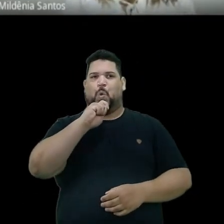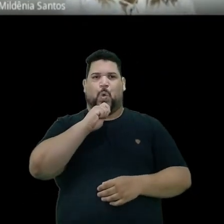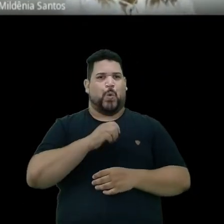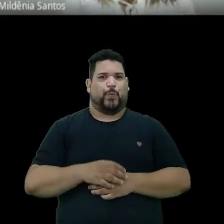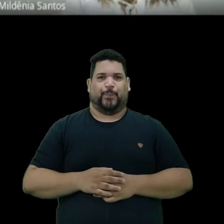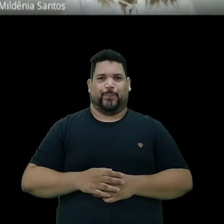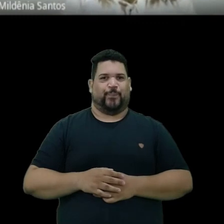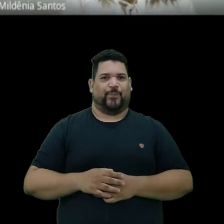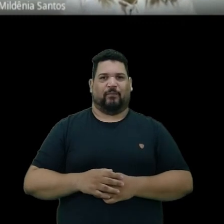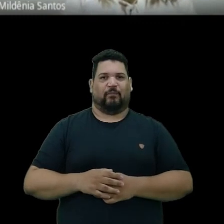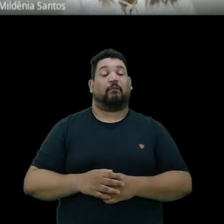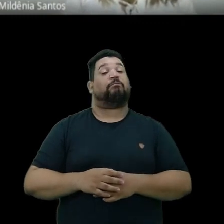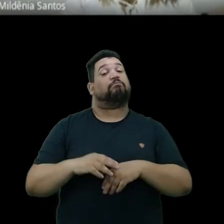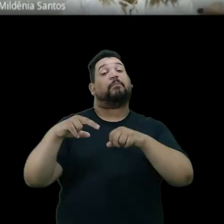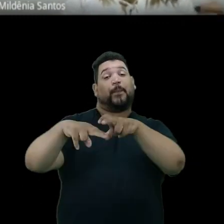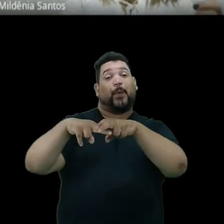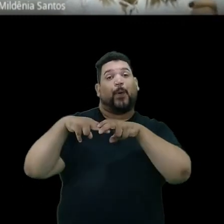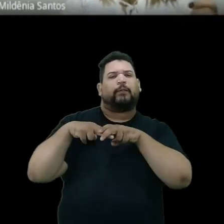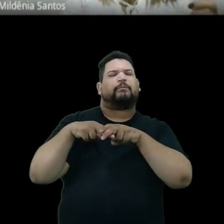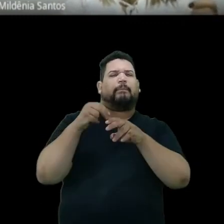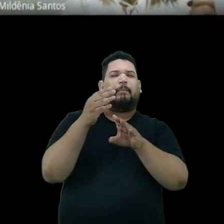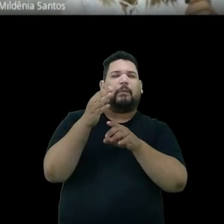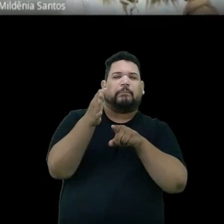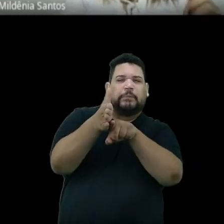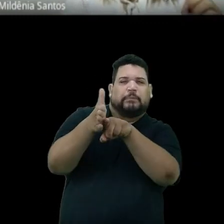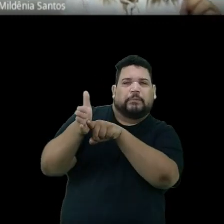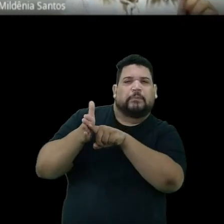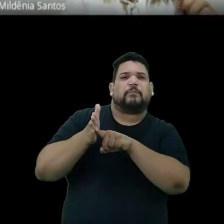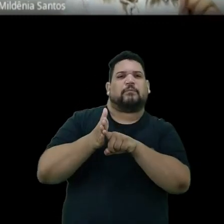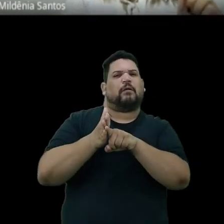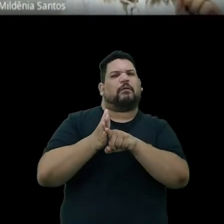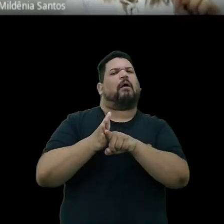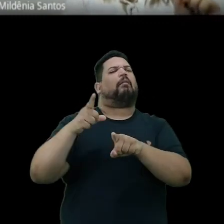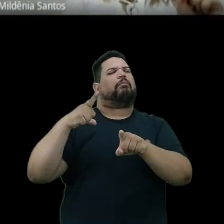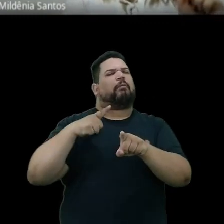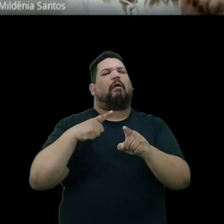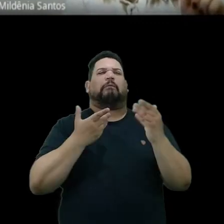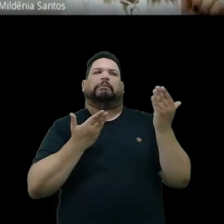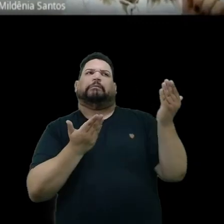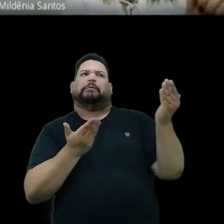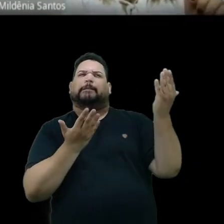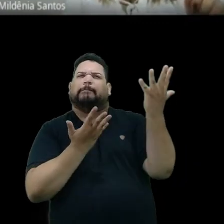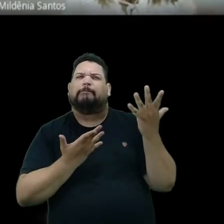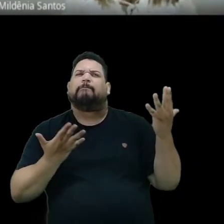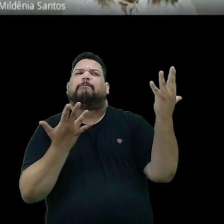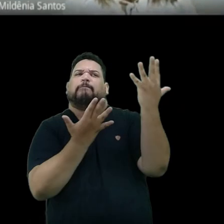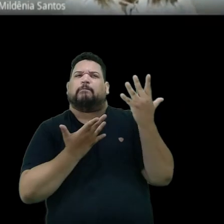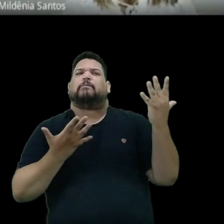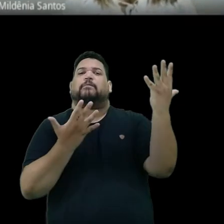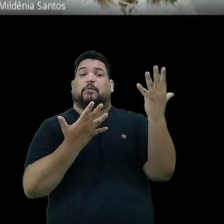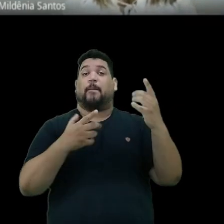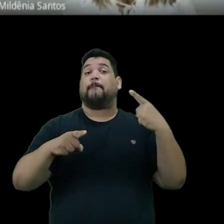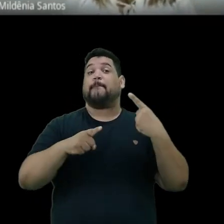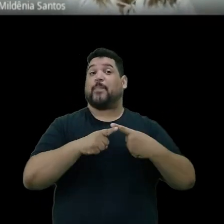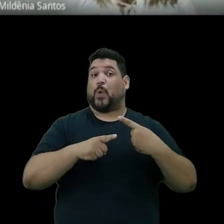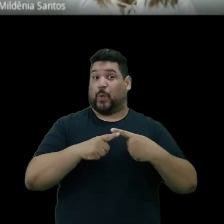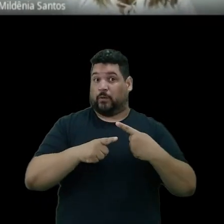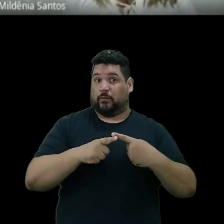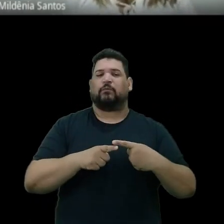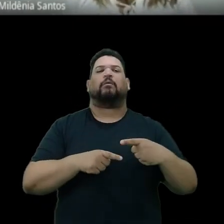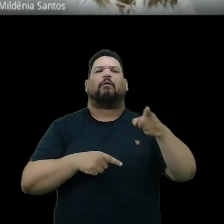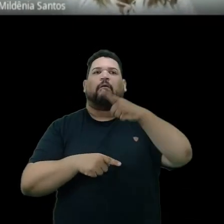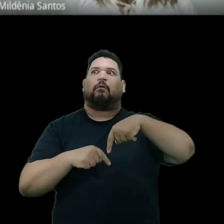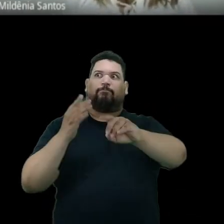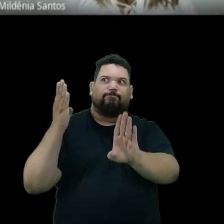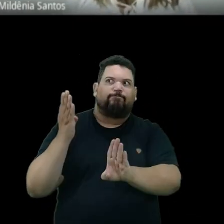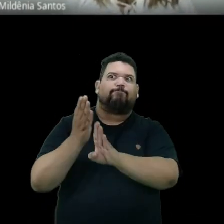também, o diagnóstico algumas vezes é muito questionado. Até porque, quando a gente vem diagnosticar